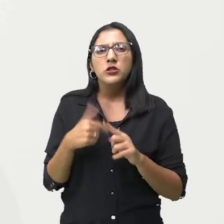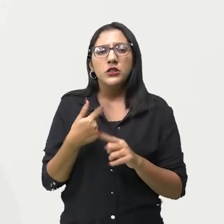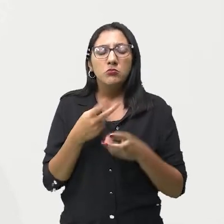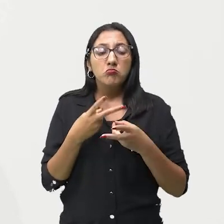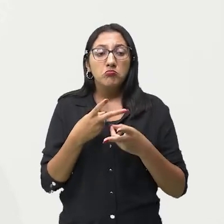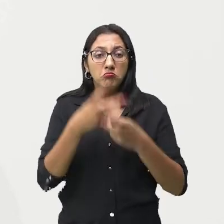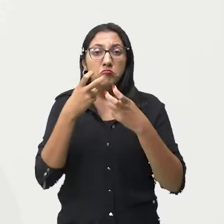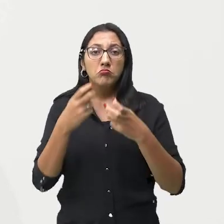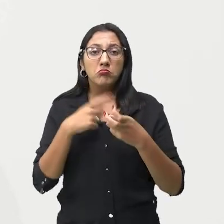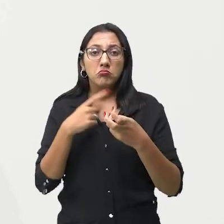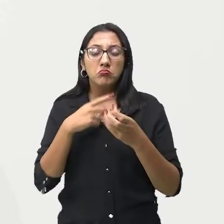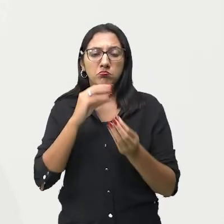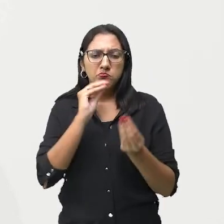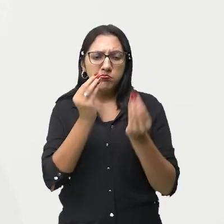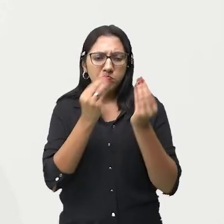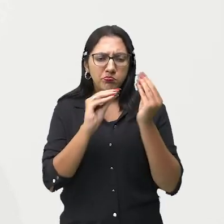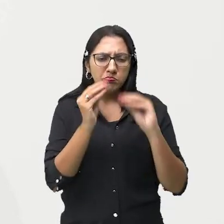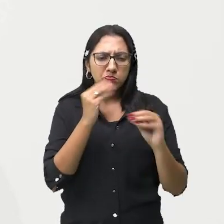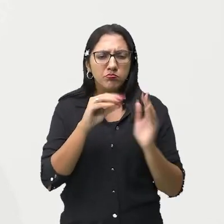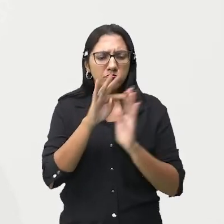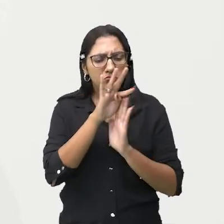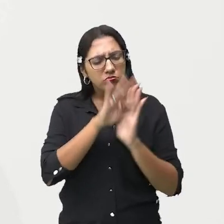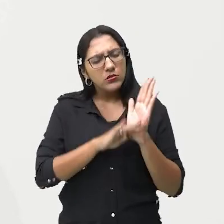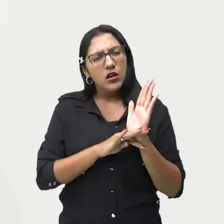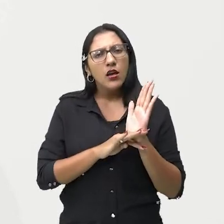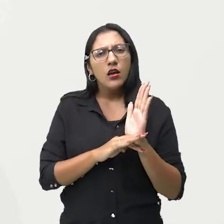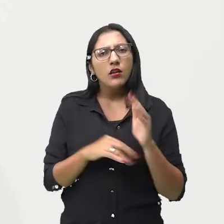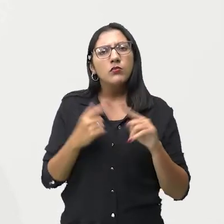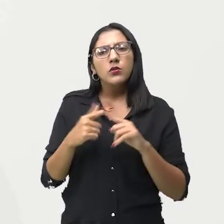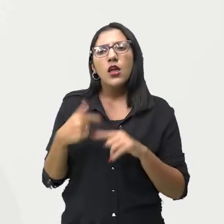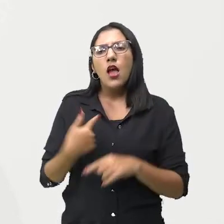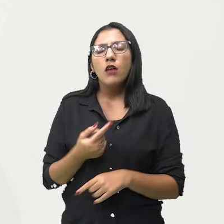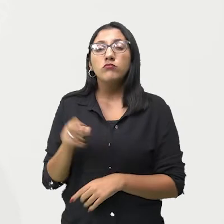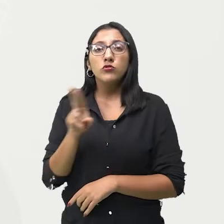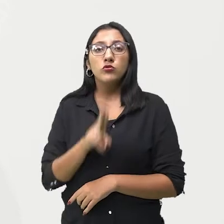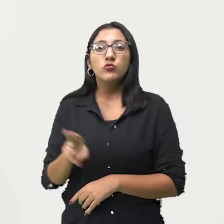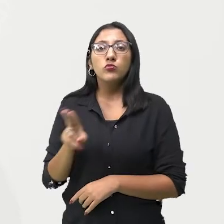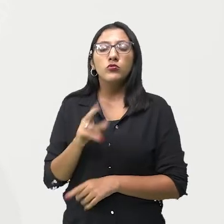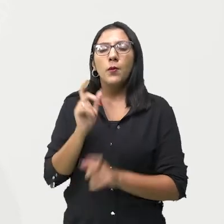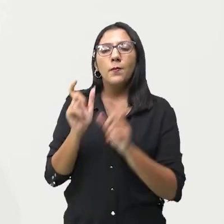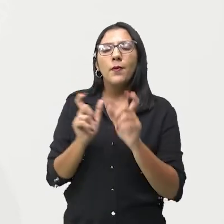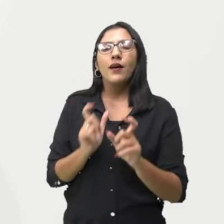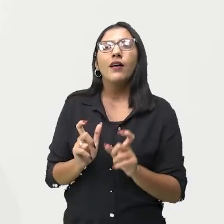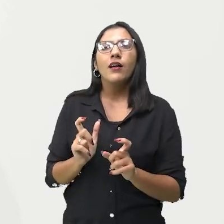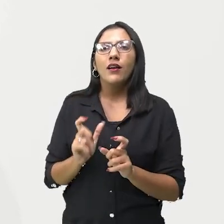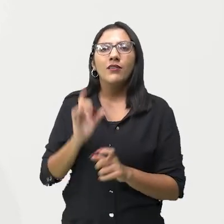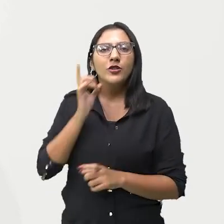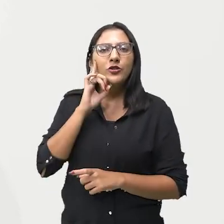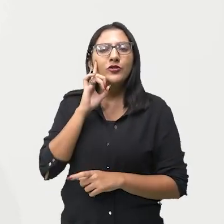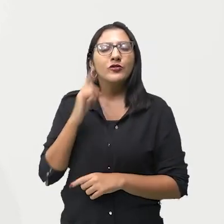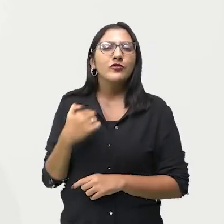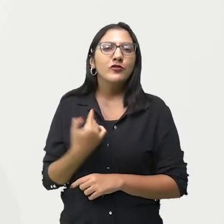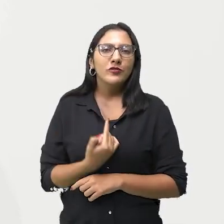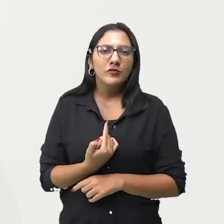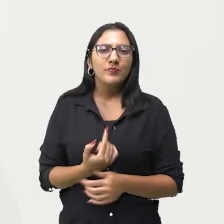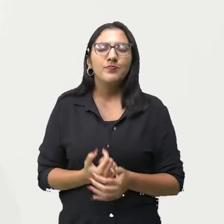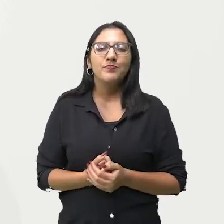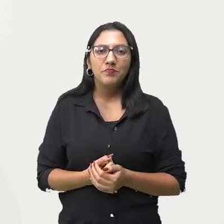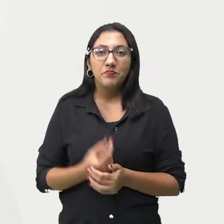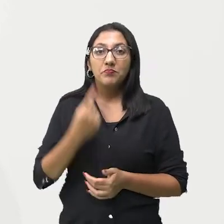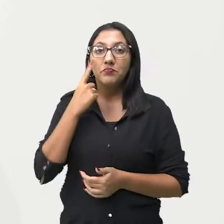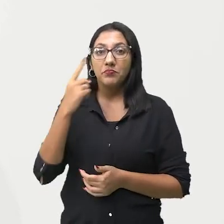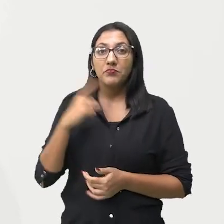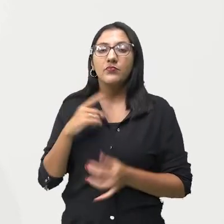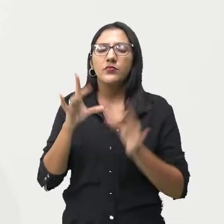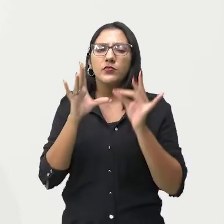gente coloca isso no texto? Por que a gente utiliza no nosso dia a dia? Pois bem, além de ter essa